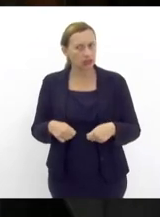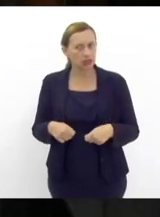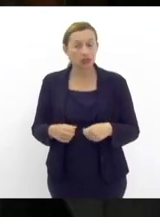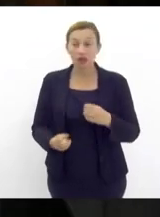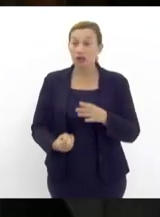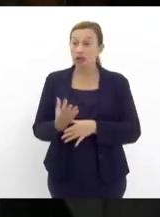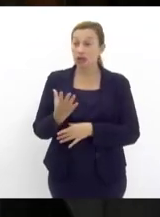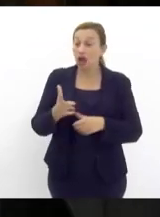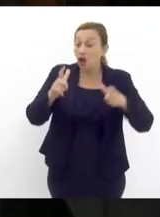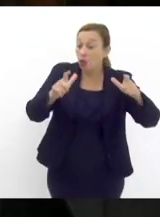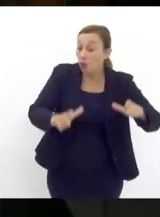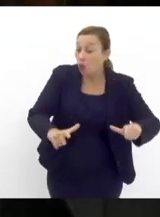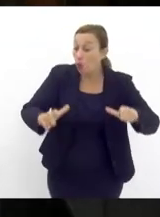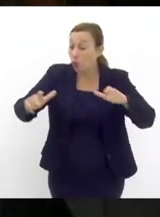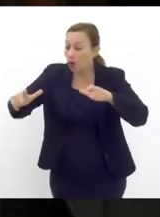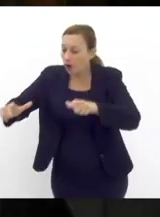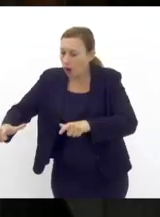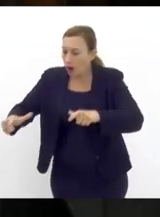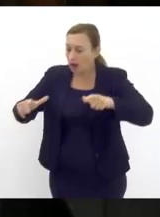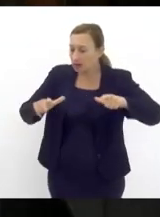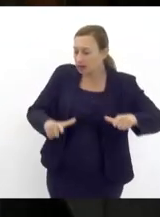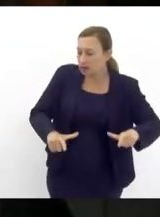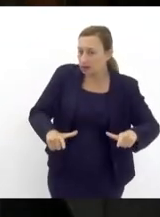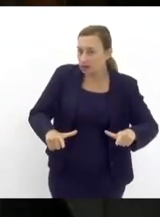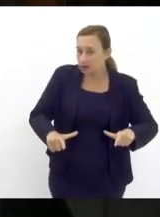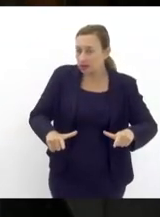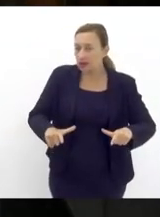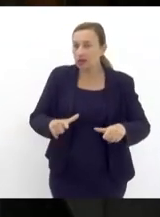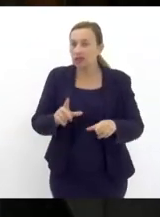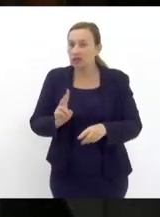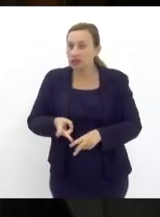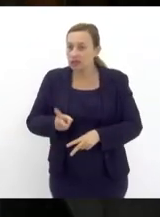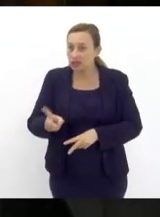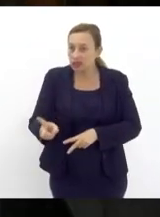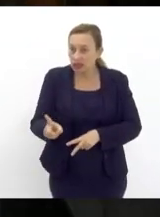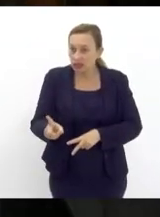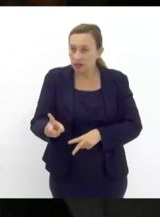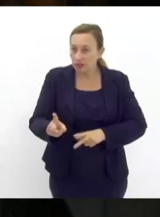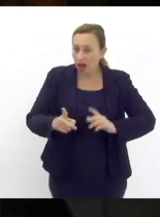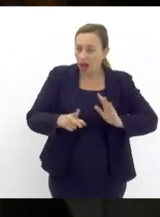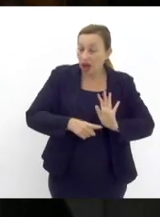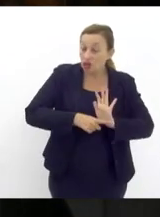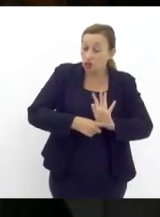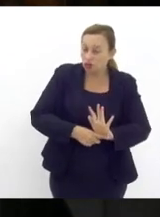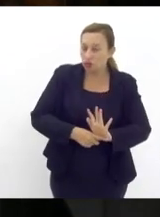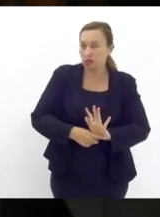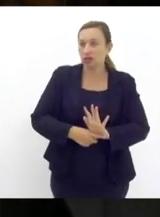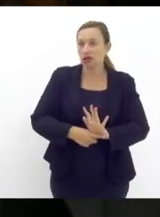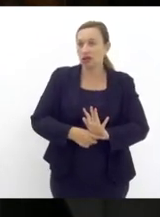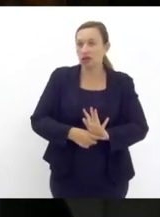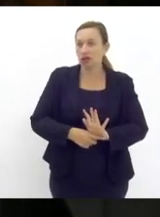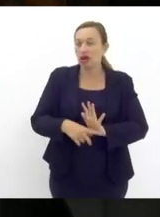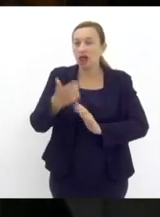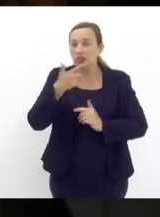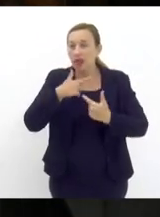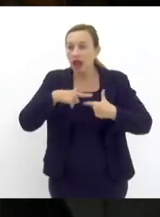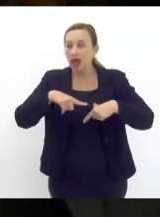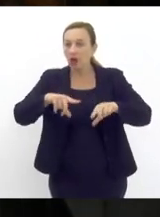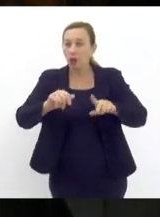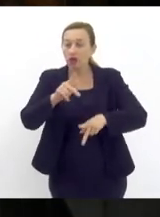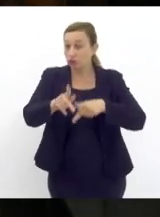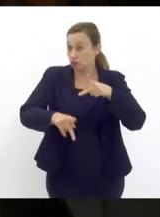redes sempre de montante para jusante isso linguagem Popular